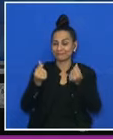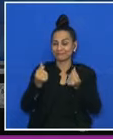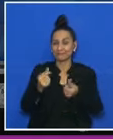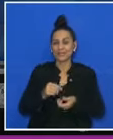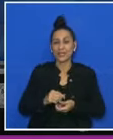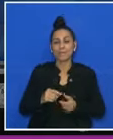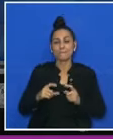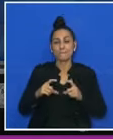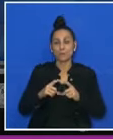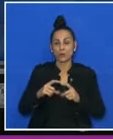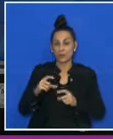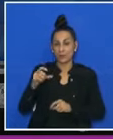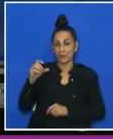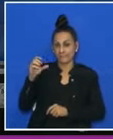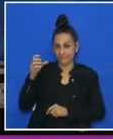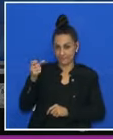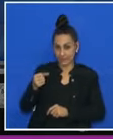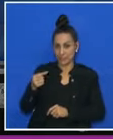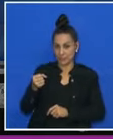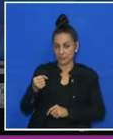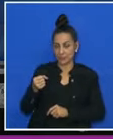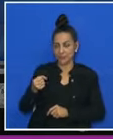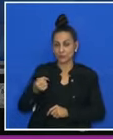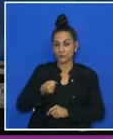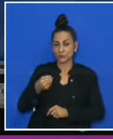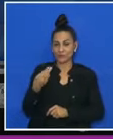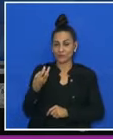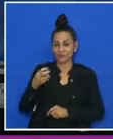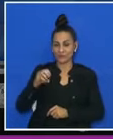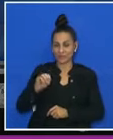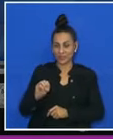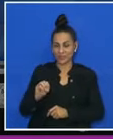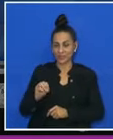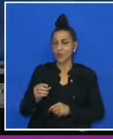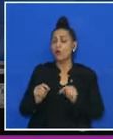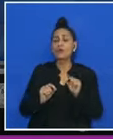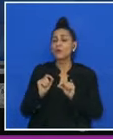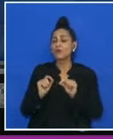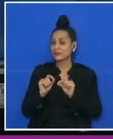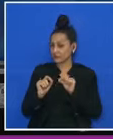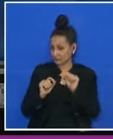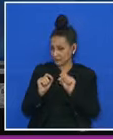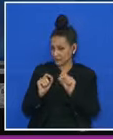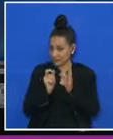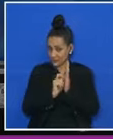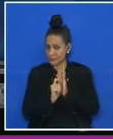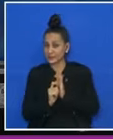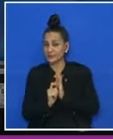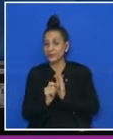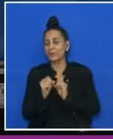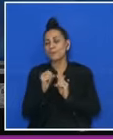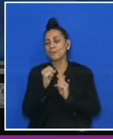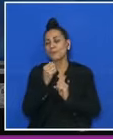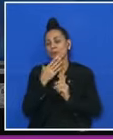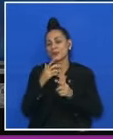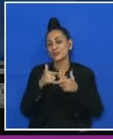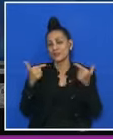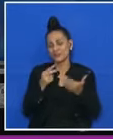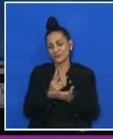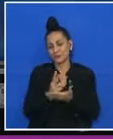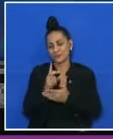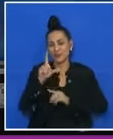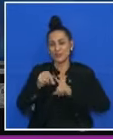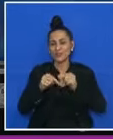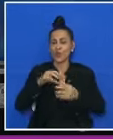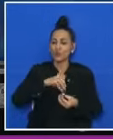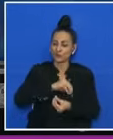Bola branca, número 20. Branca, 20. Como é que você está indo? Está marcando? Boa sorte. Vamos seguir